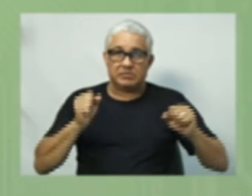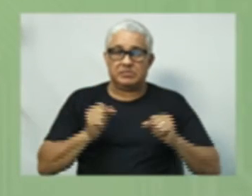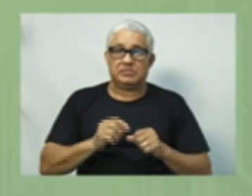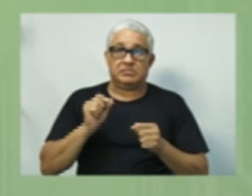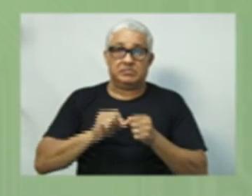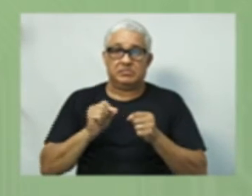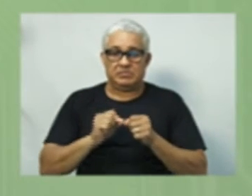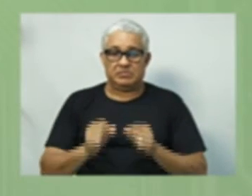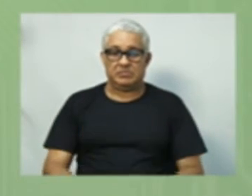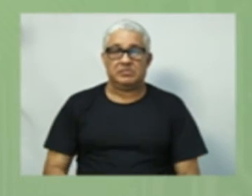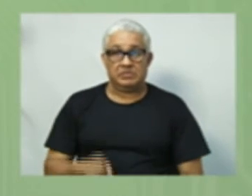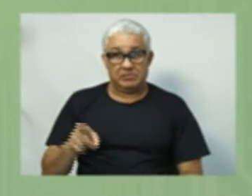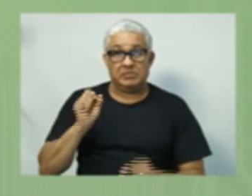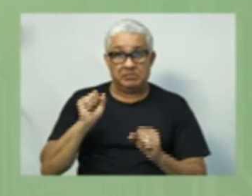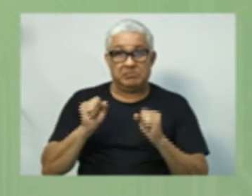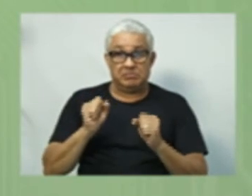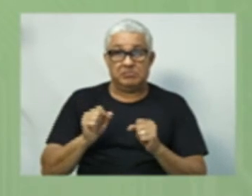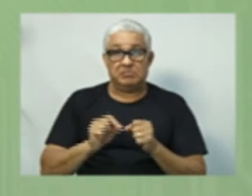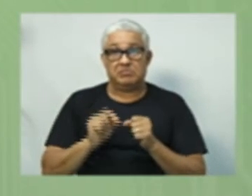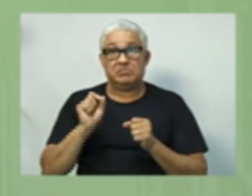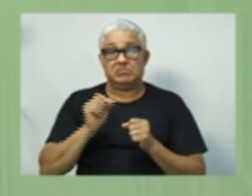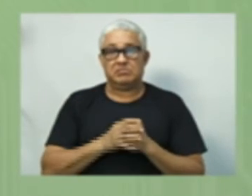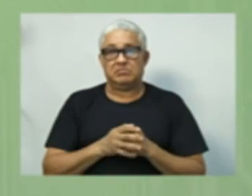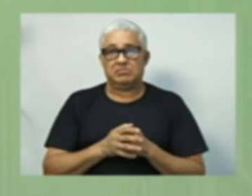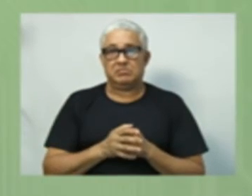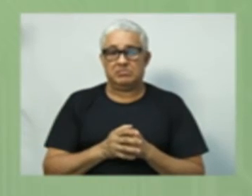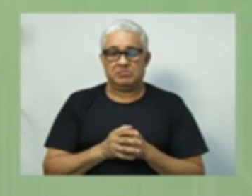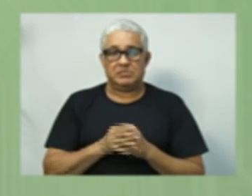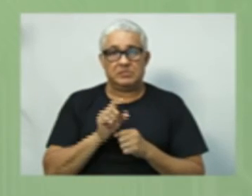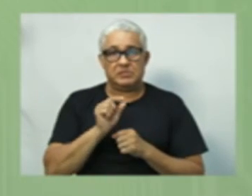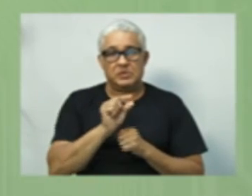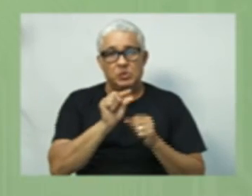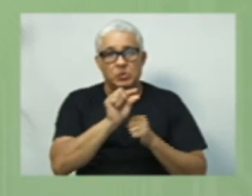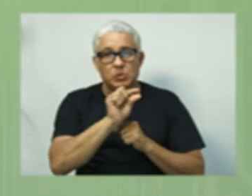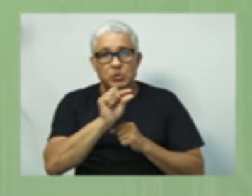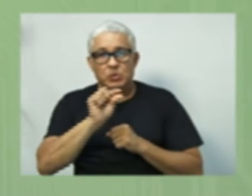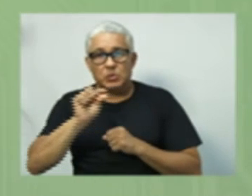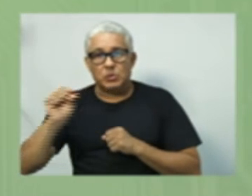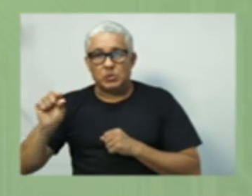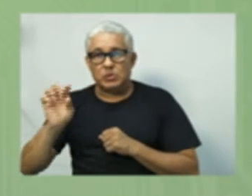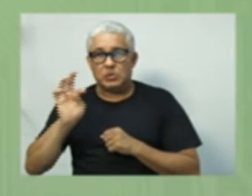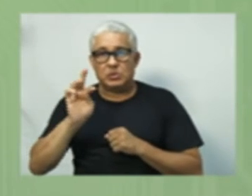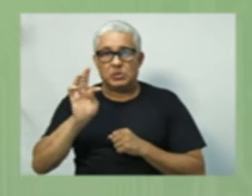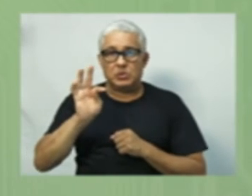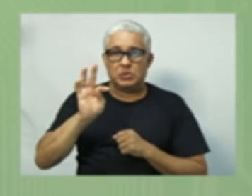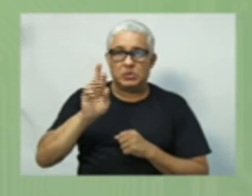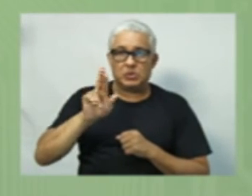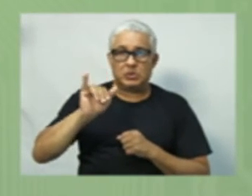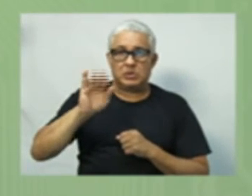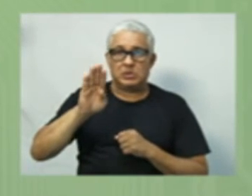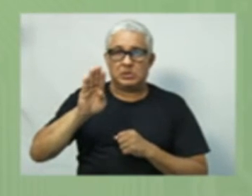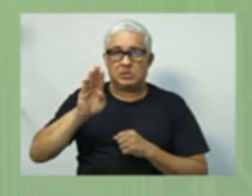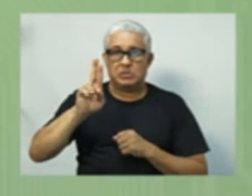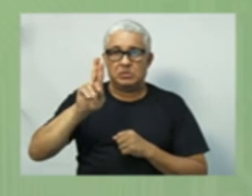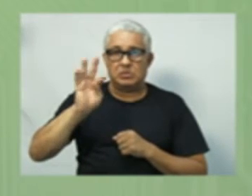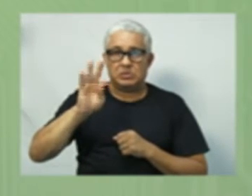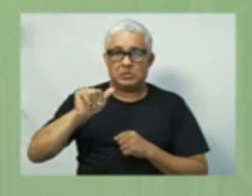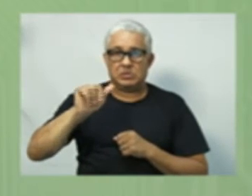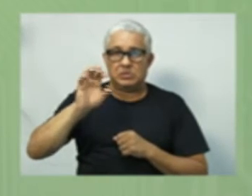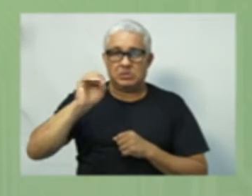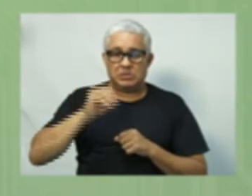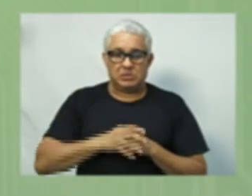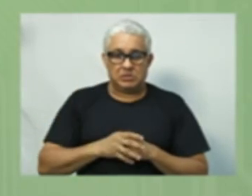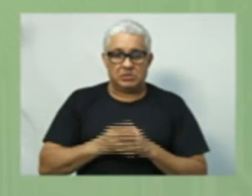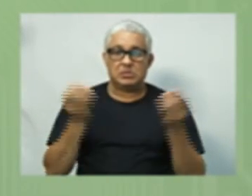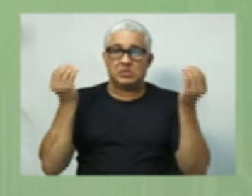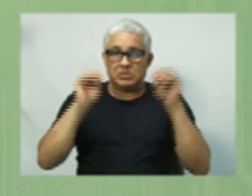fazer. Você pode fazer um pontinhos, pontinhos tributário. Você anota na conta,